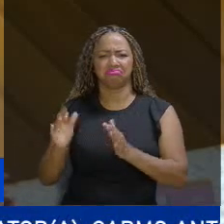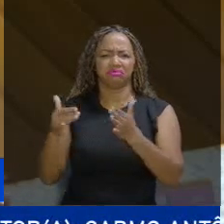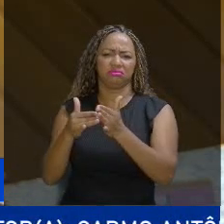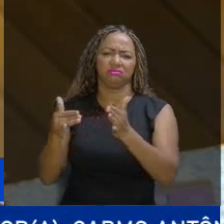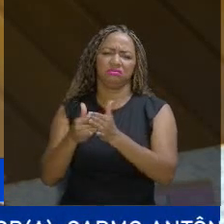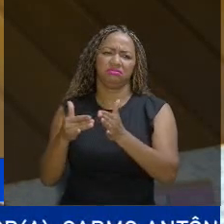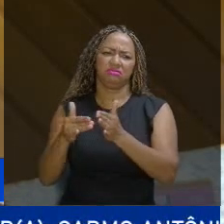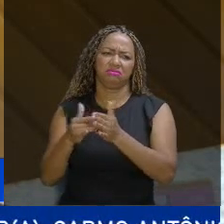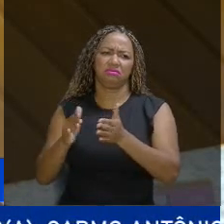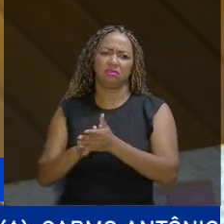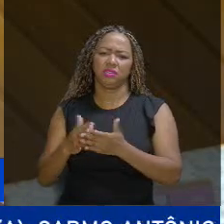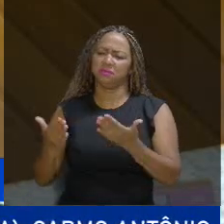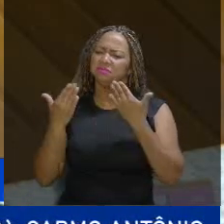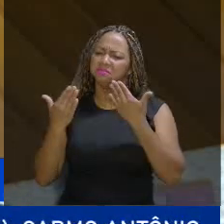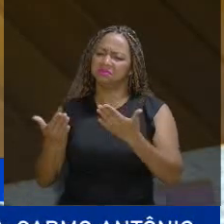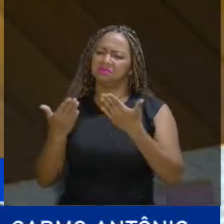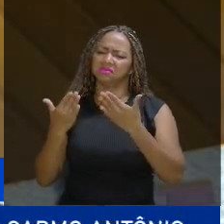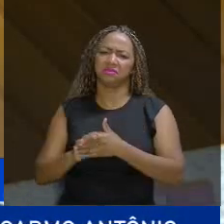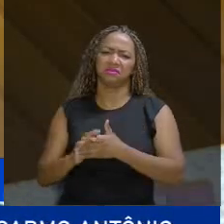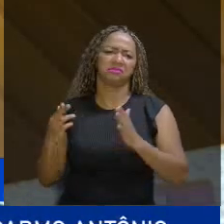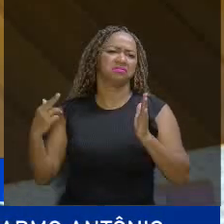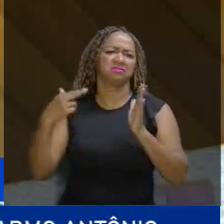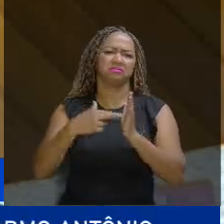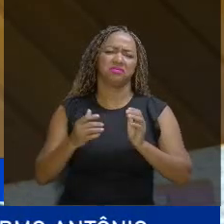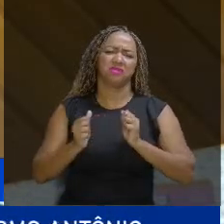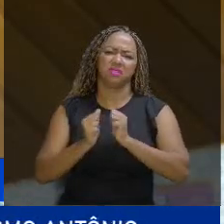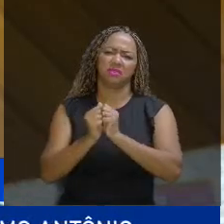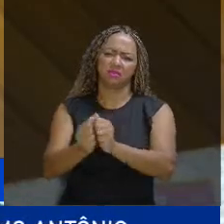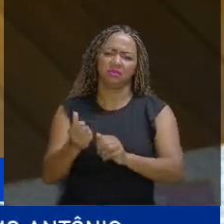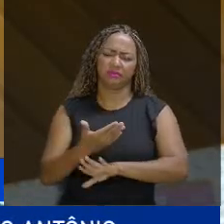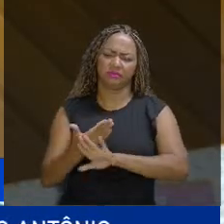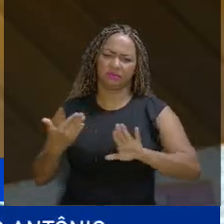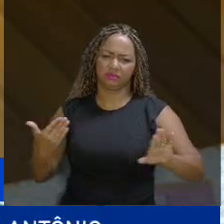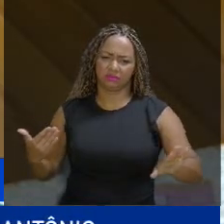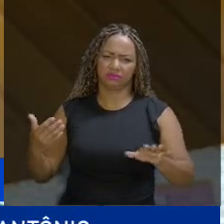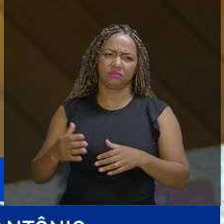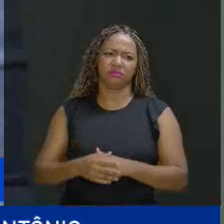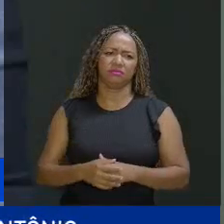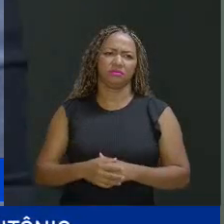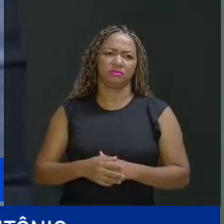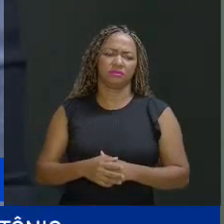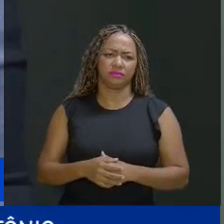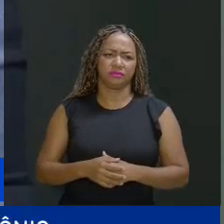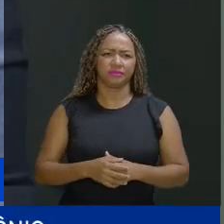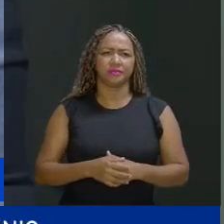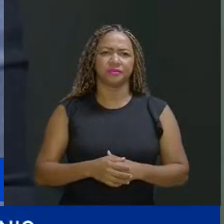nenhuma suspeição por parte do relator. Eu acompanho para afastar a alegação preliminar.